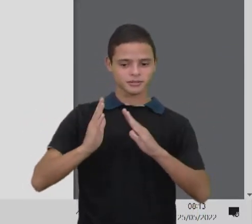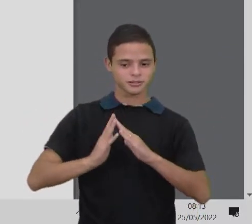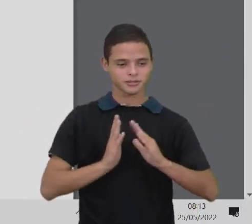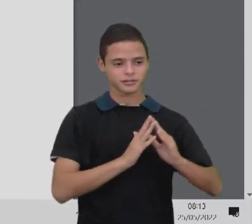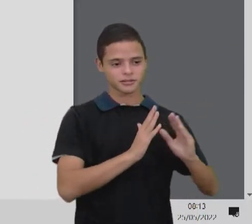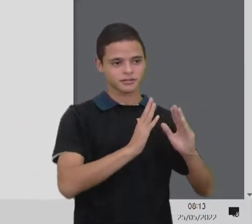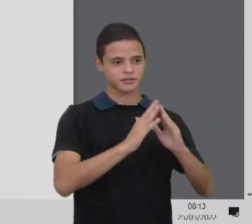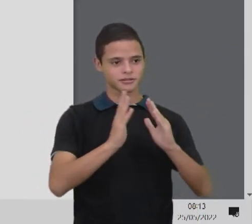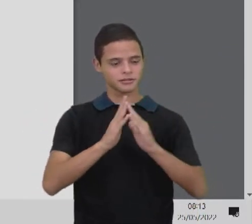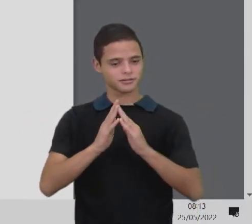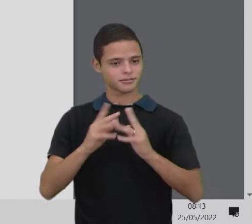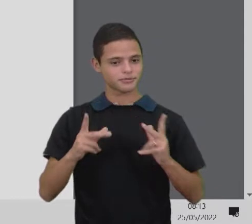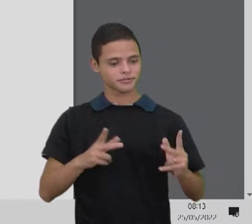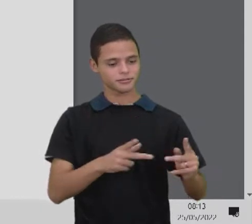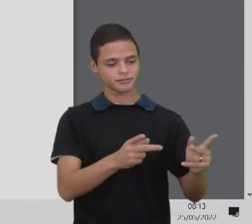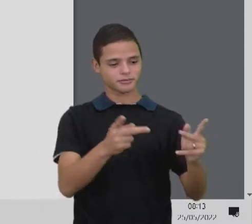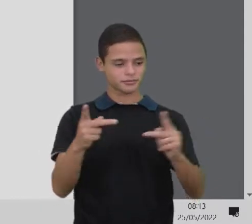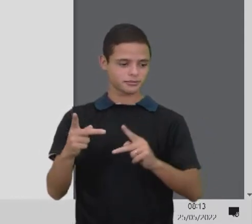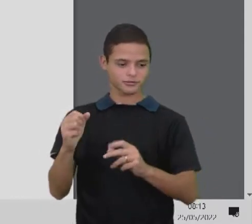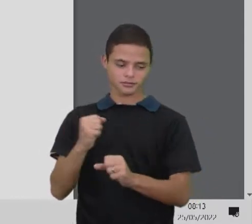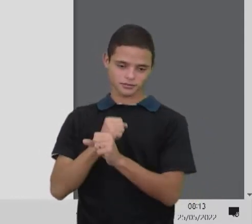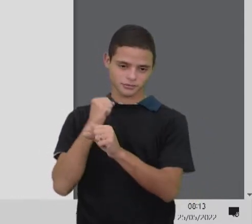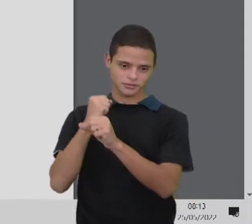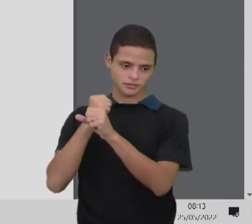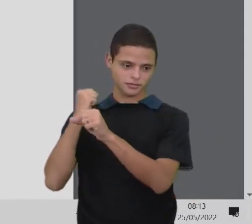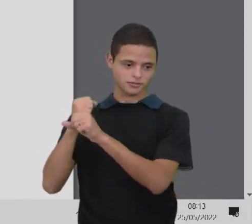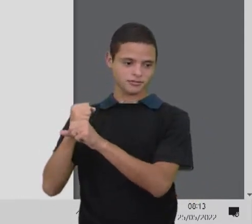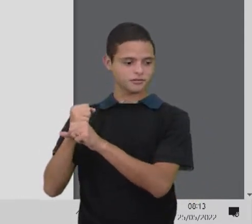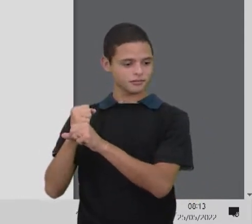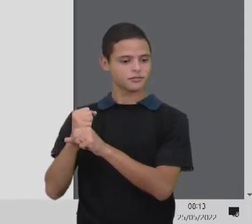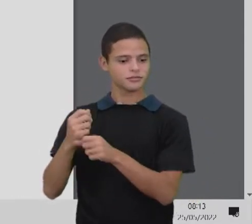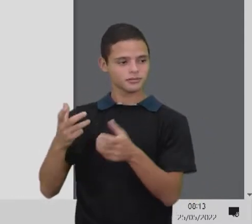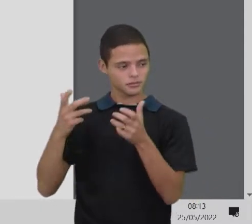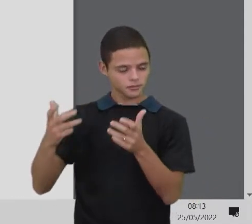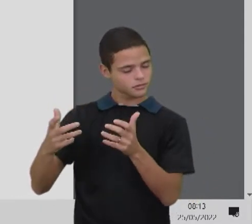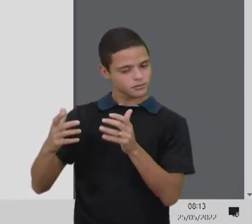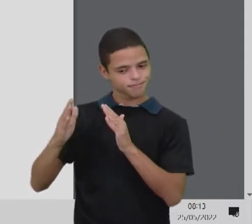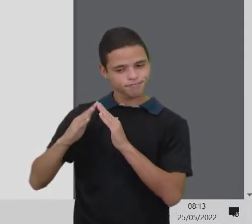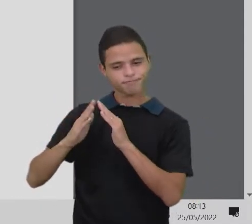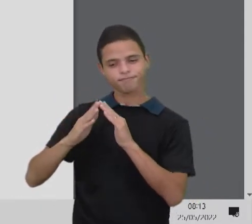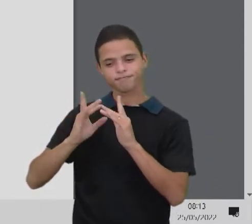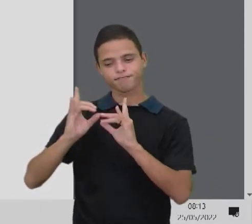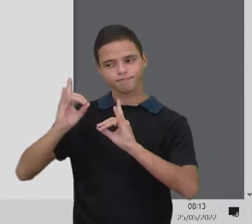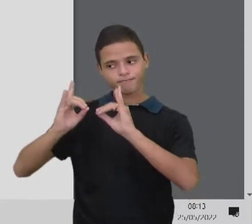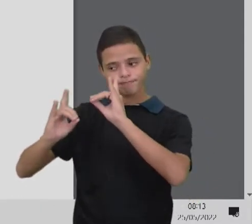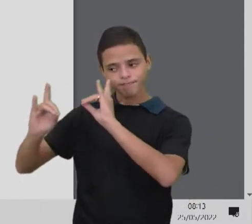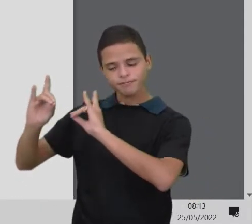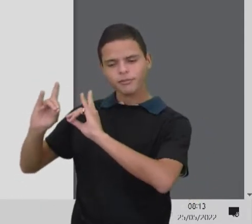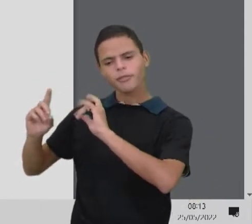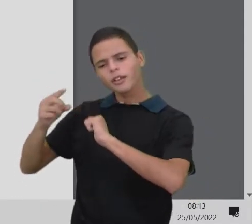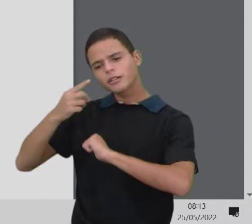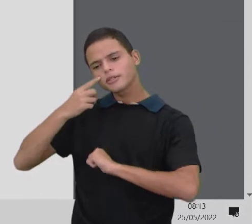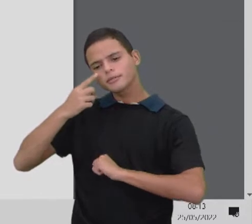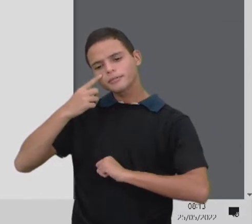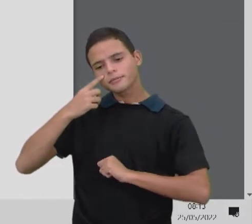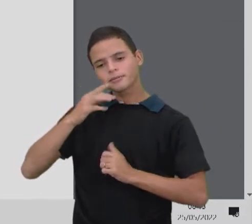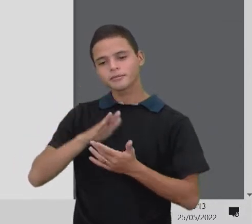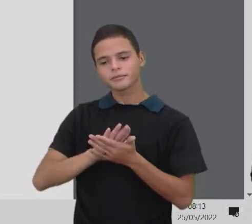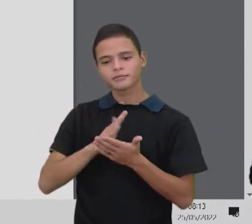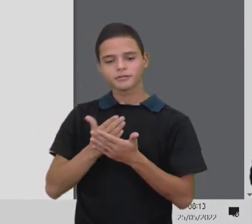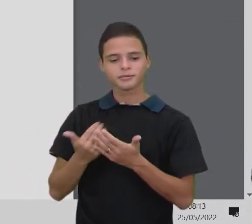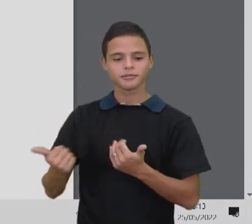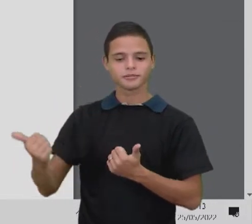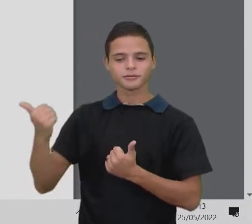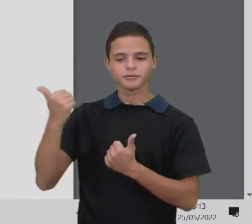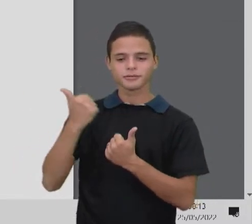para vender para uma grande construtora que quer fazer condomínios, essas coisas, então eu vou ver aqui condomínios de casa,